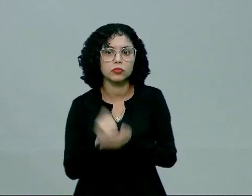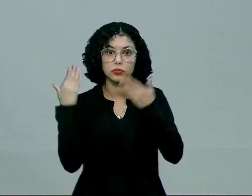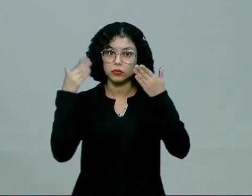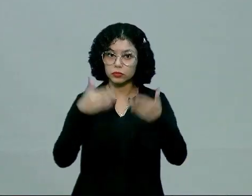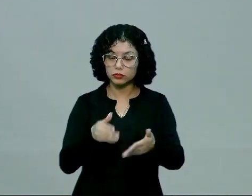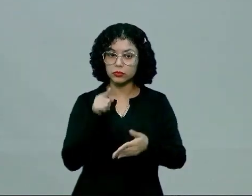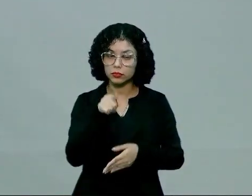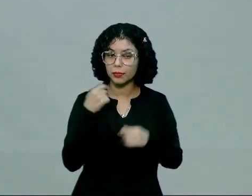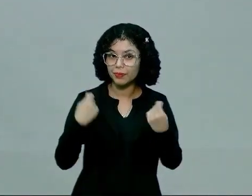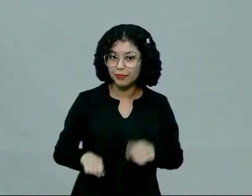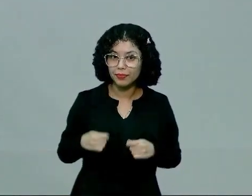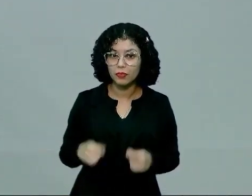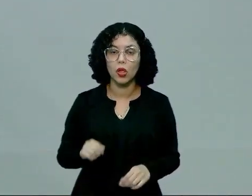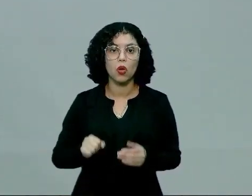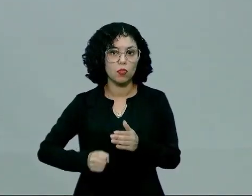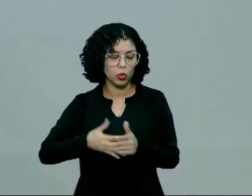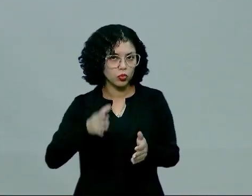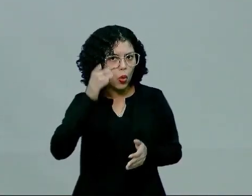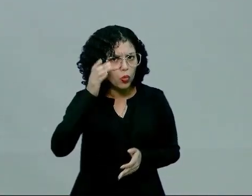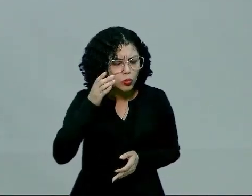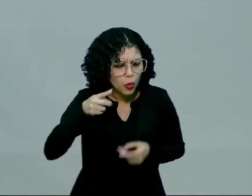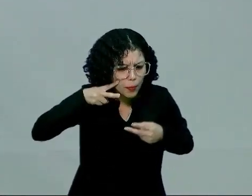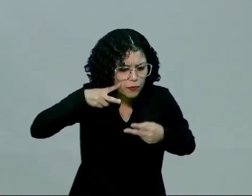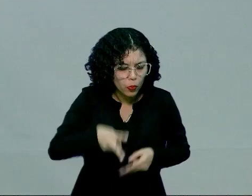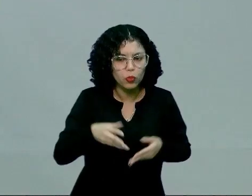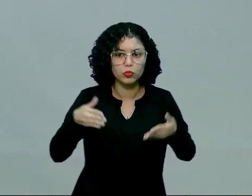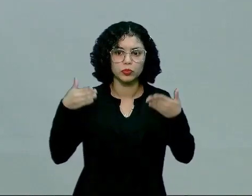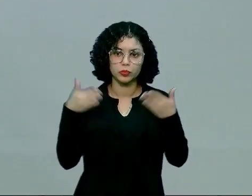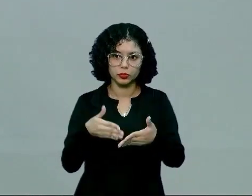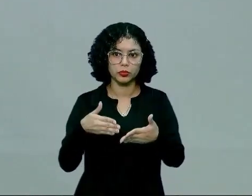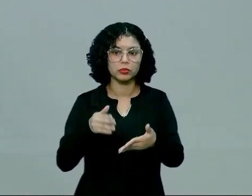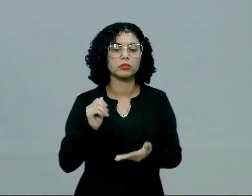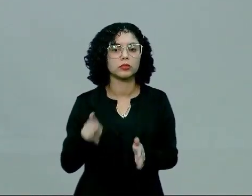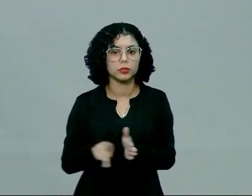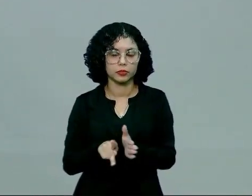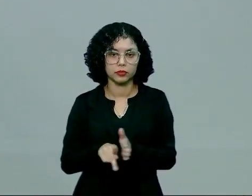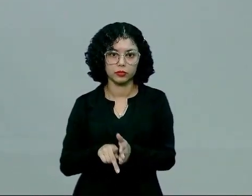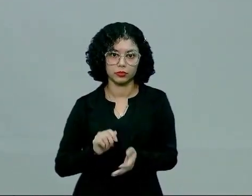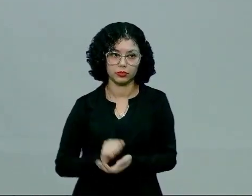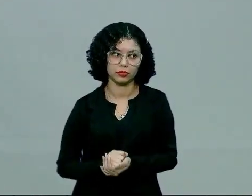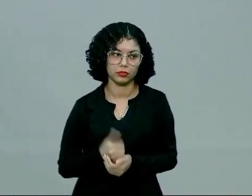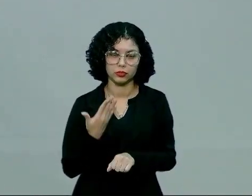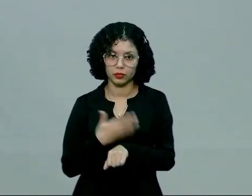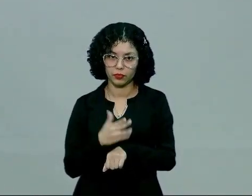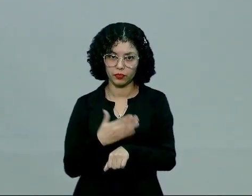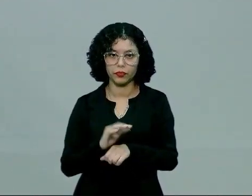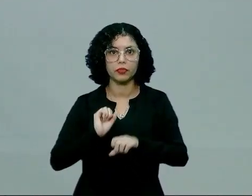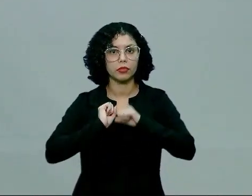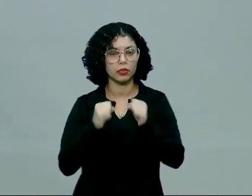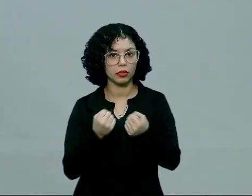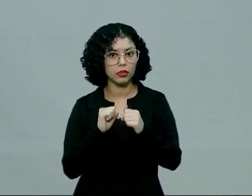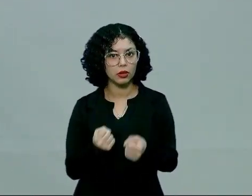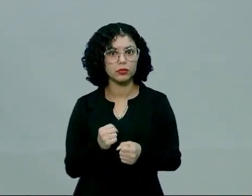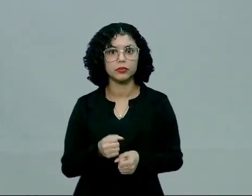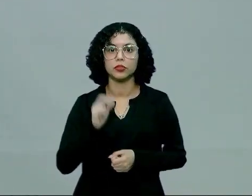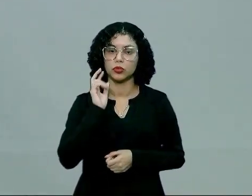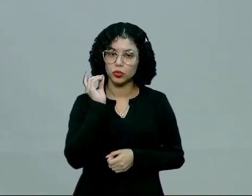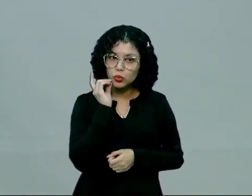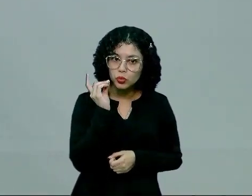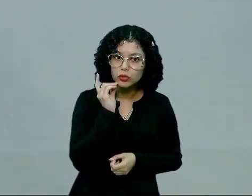concentração Você vai precisar ter muita concentração no dia manter o foco então a prática de atividade física